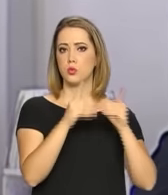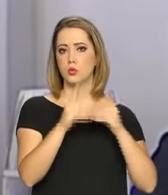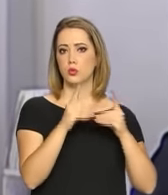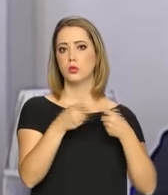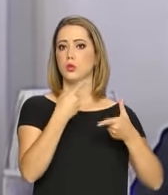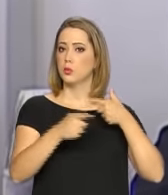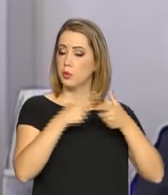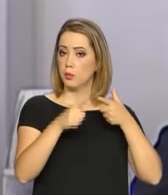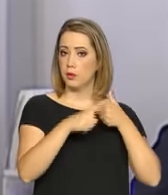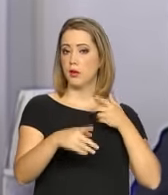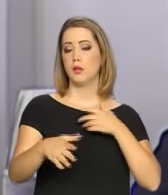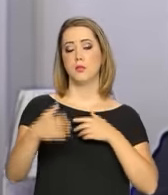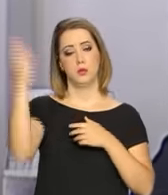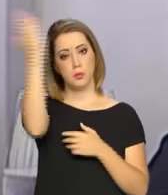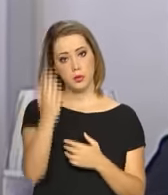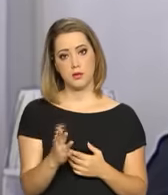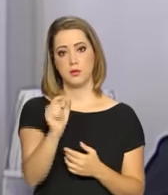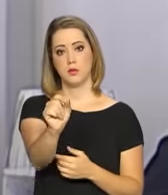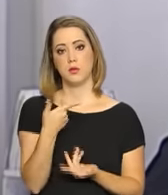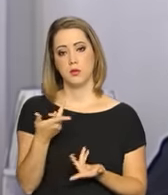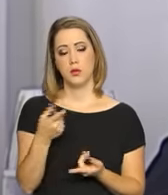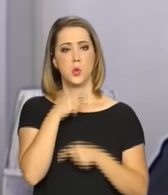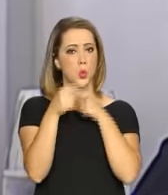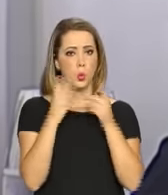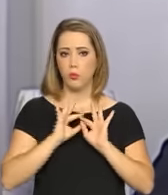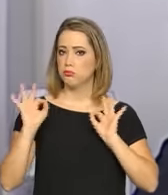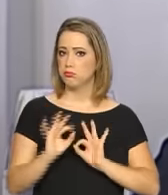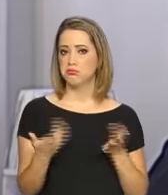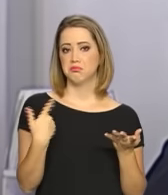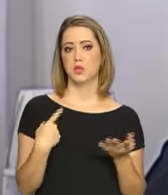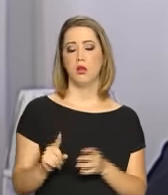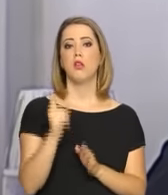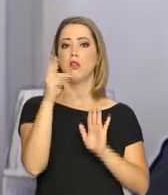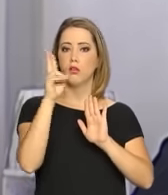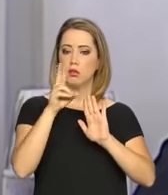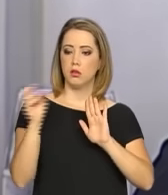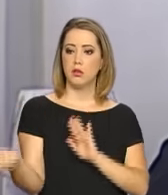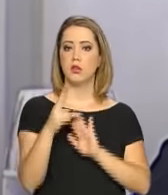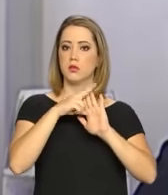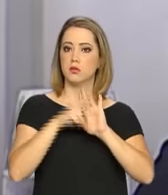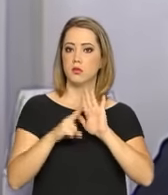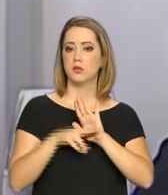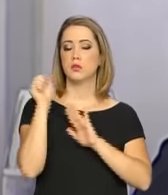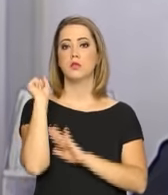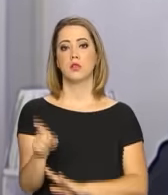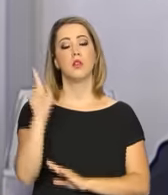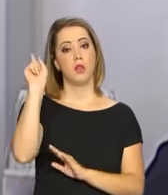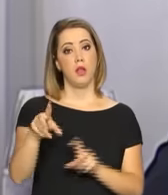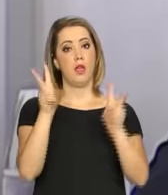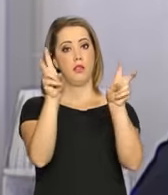nacionais induvidosamente a reforma da Previdência é um dos grandes temas nacionais mas